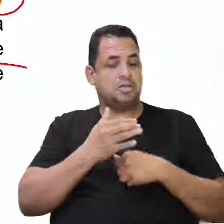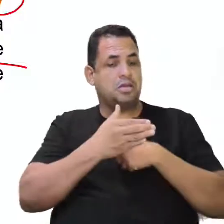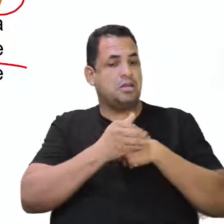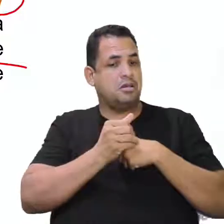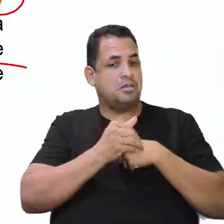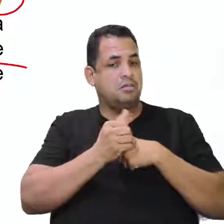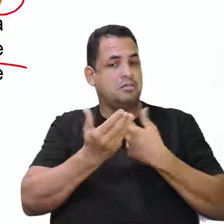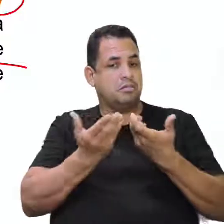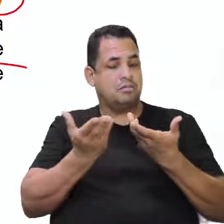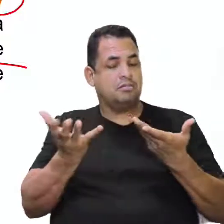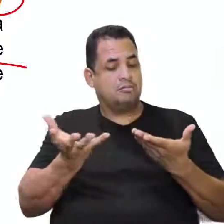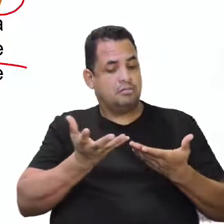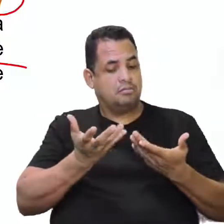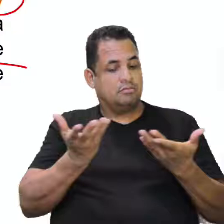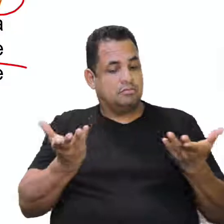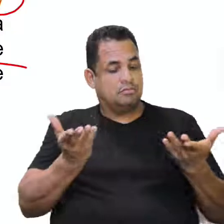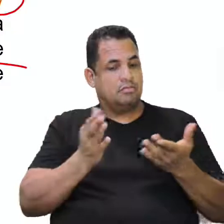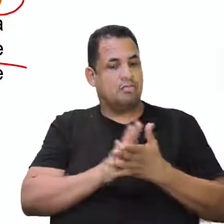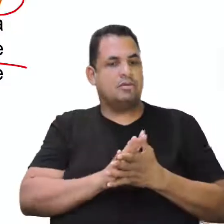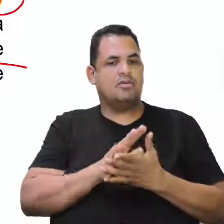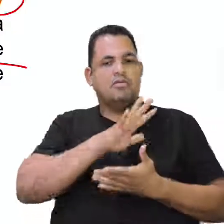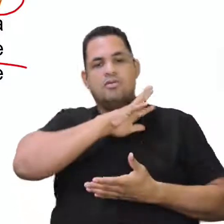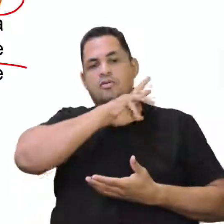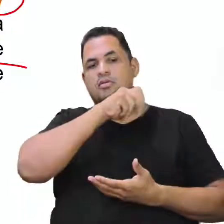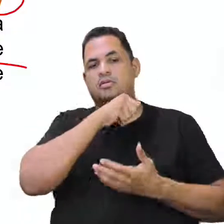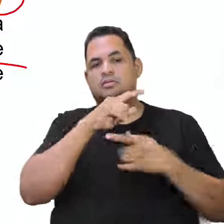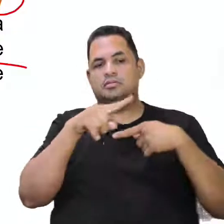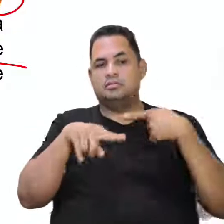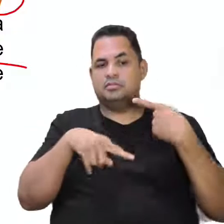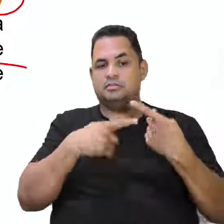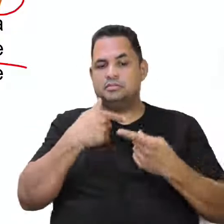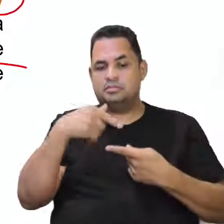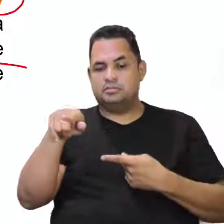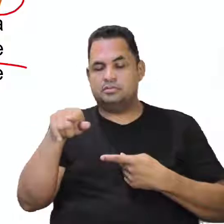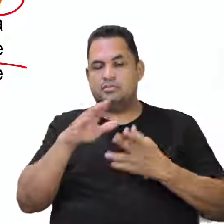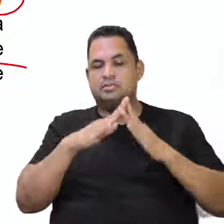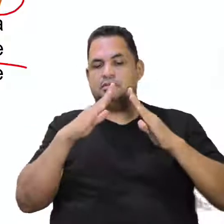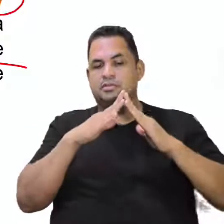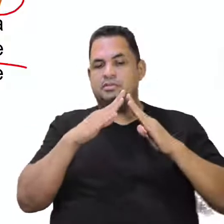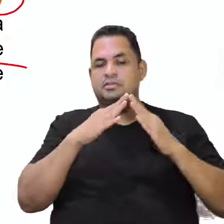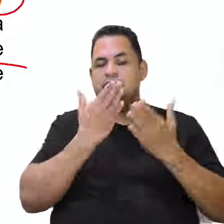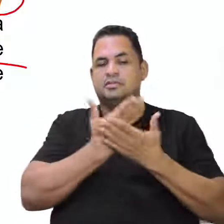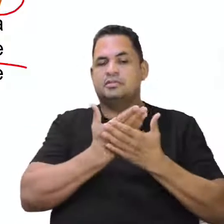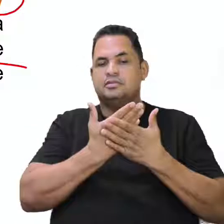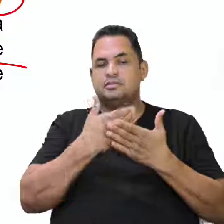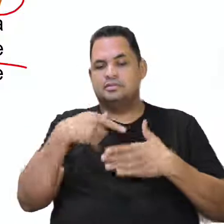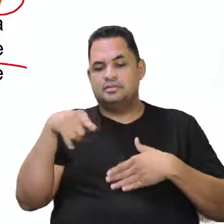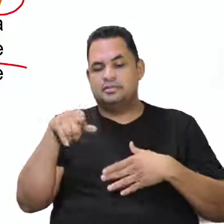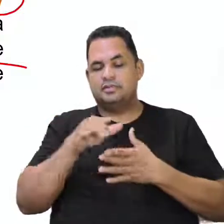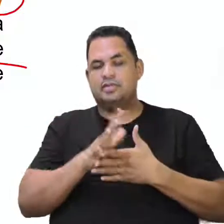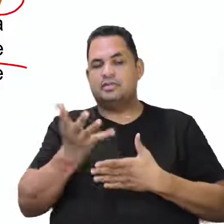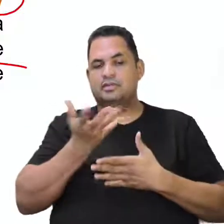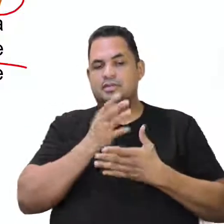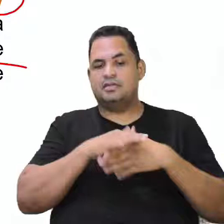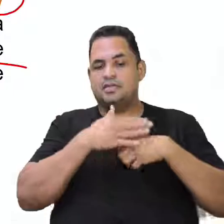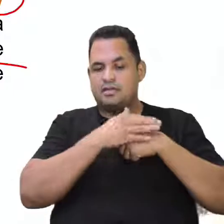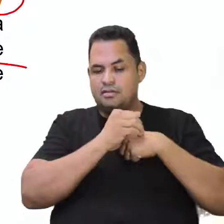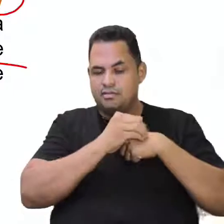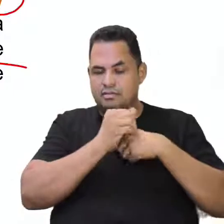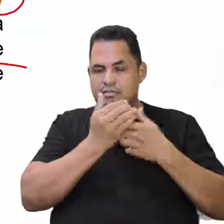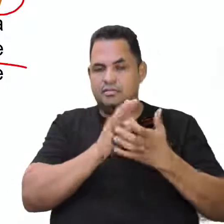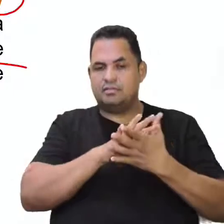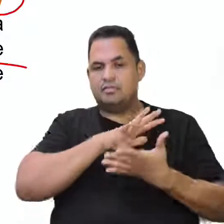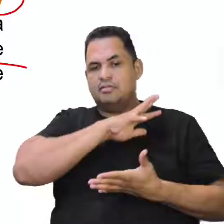um. Está querendo que você adote um animal. Depois que você sair dessa aula, você vai direto adotar um, eu tenho certeza. Aí temos aí agora o